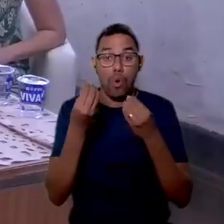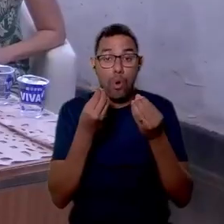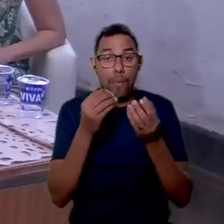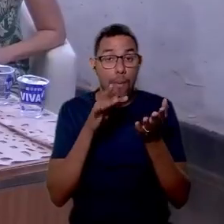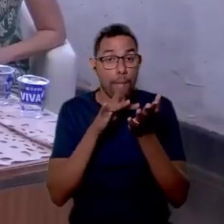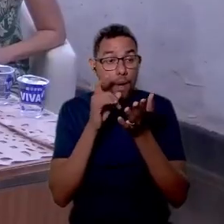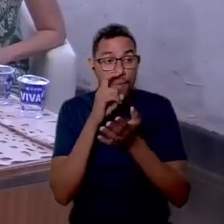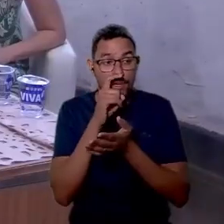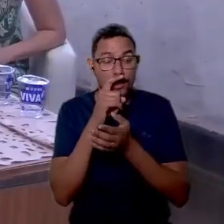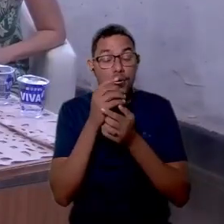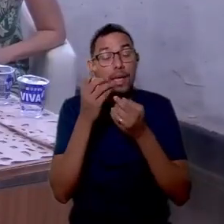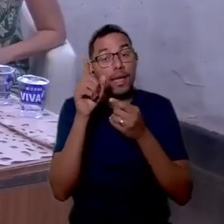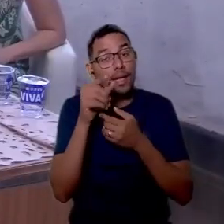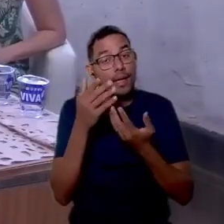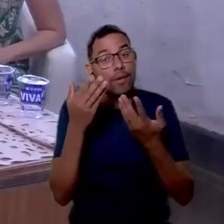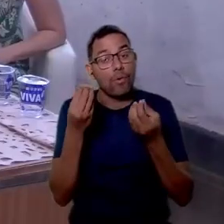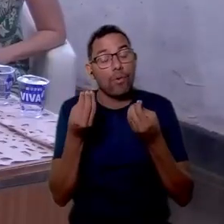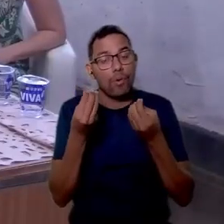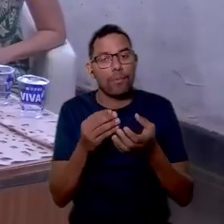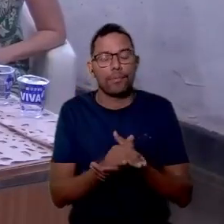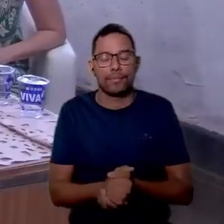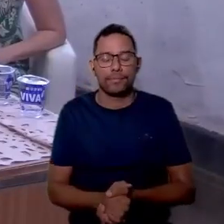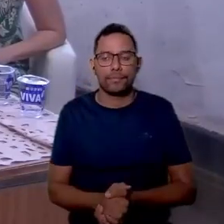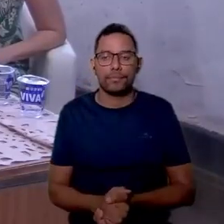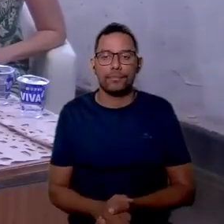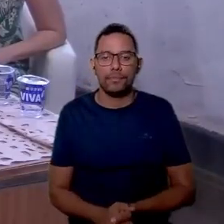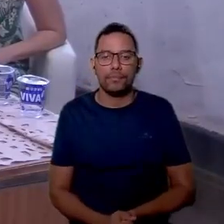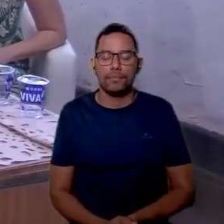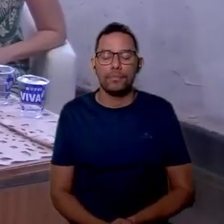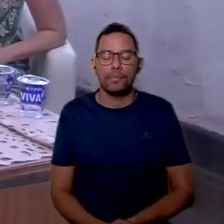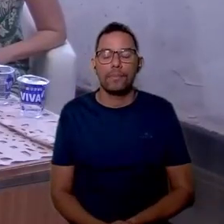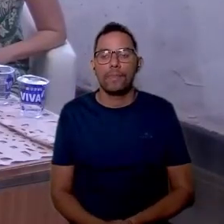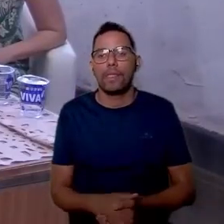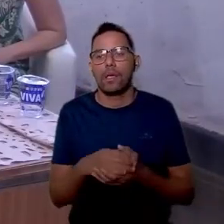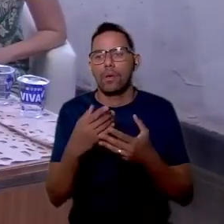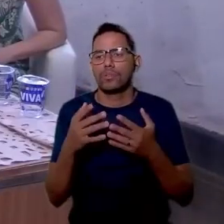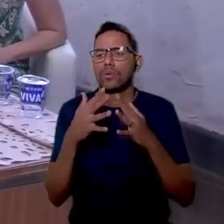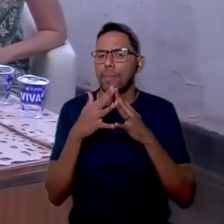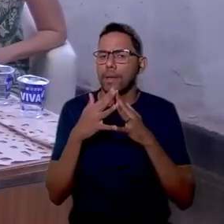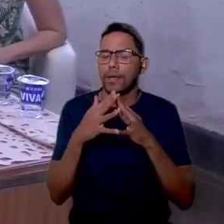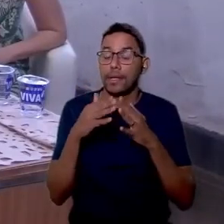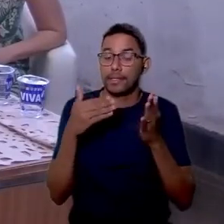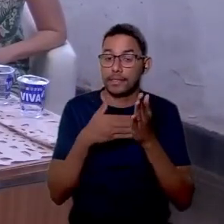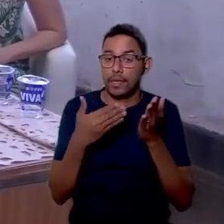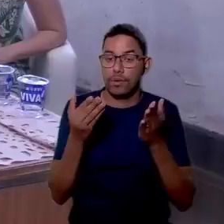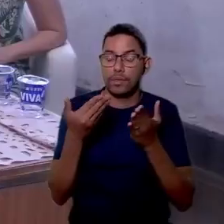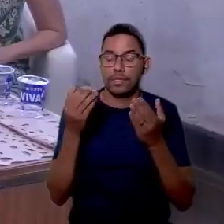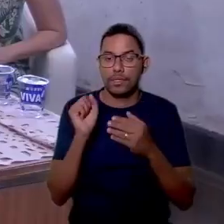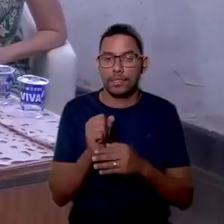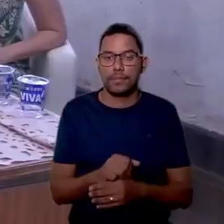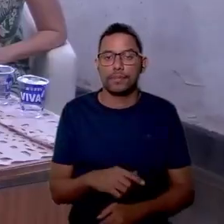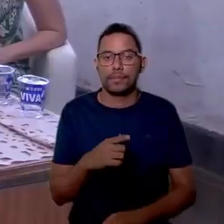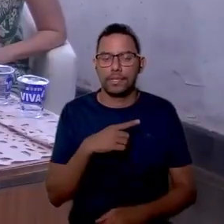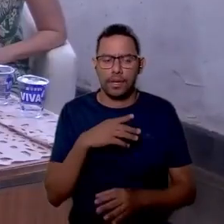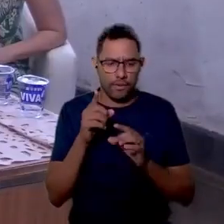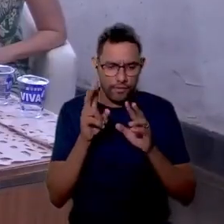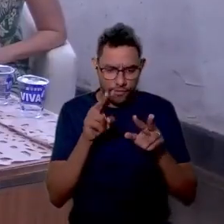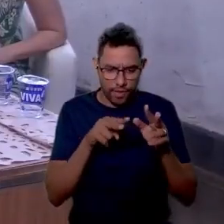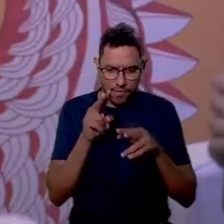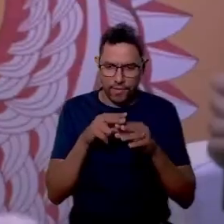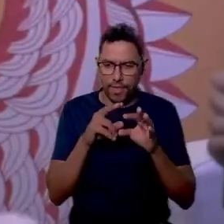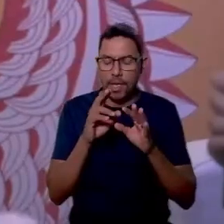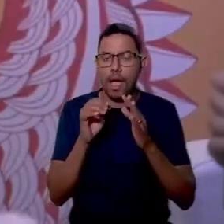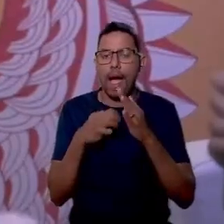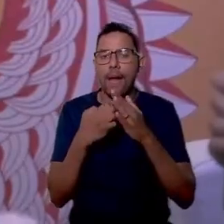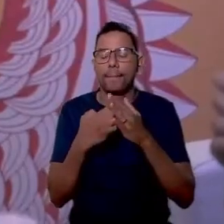fake news trabalham? Como é que as coisas são divulgadas de forma equivocada, e até hoje são. A gente tem monitorado a imprensa